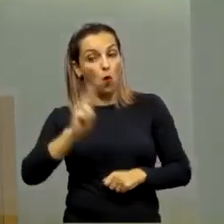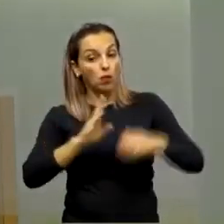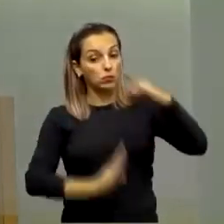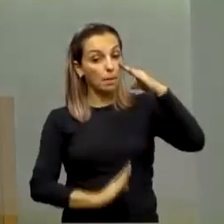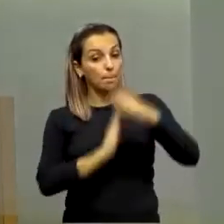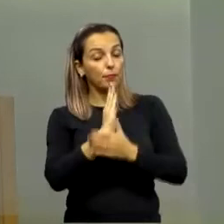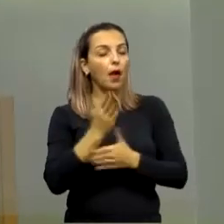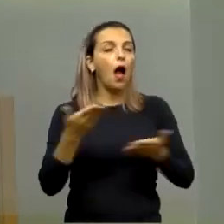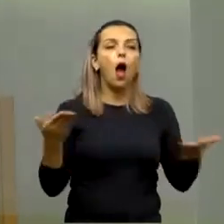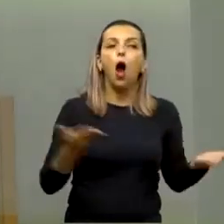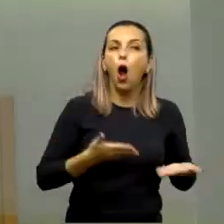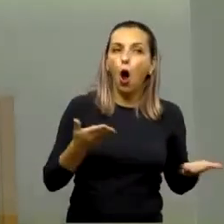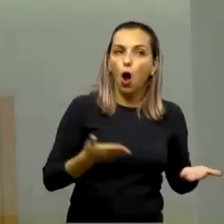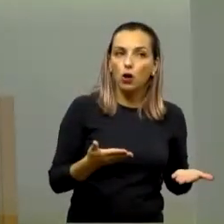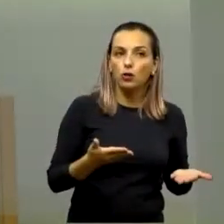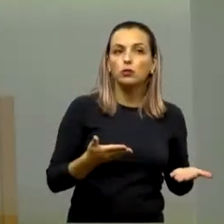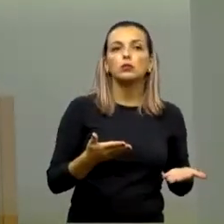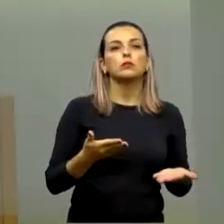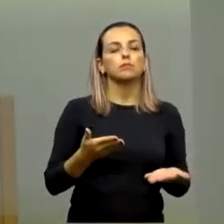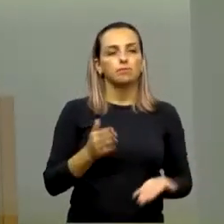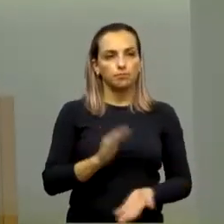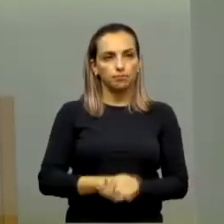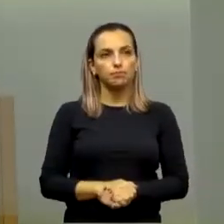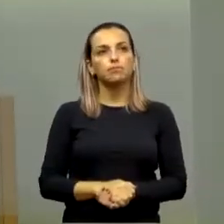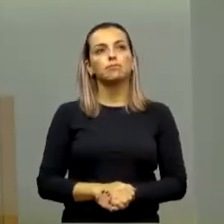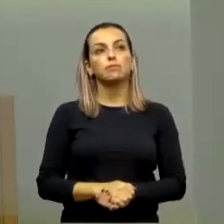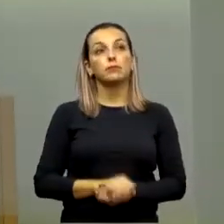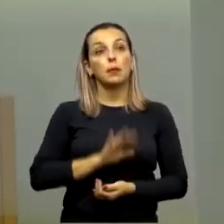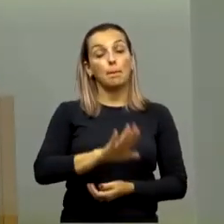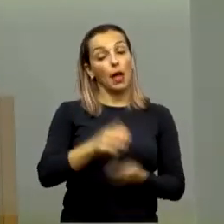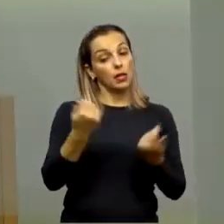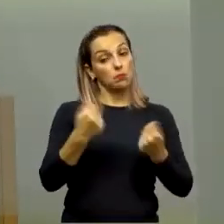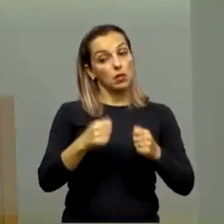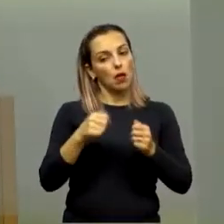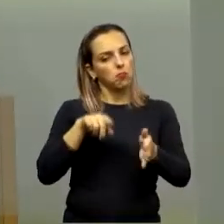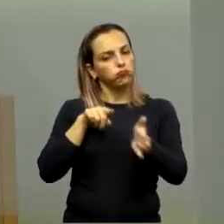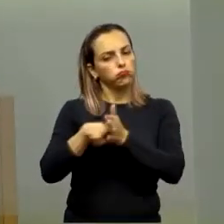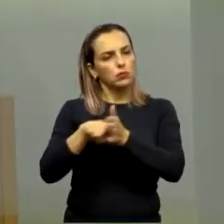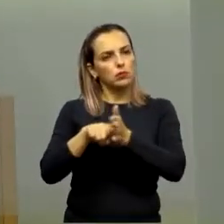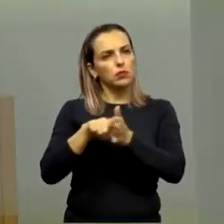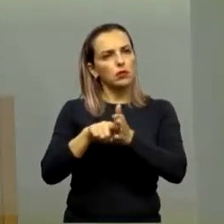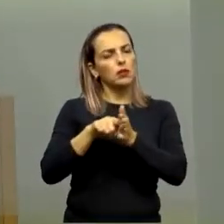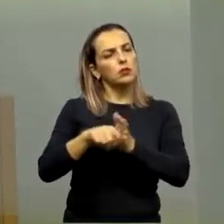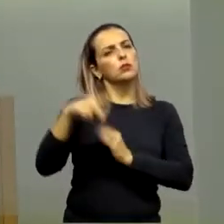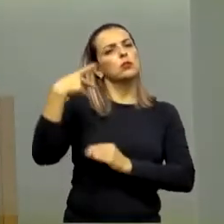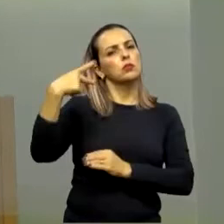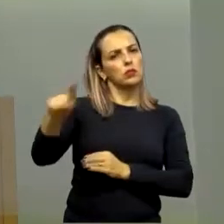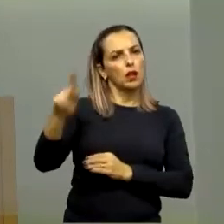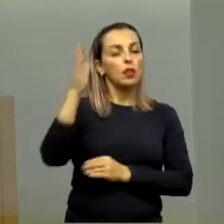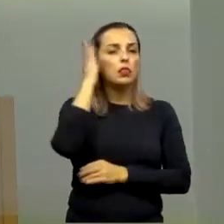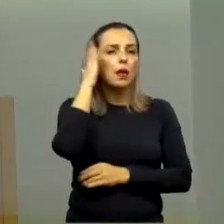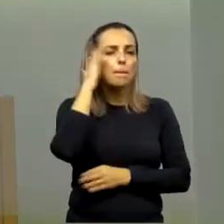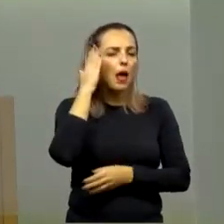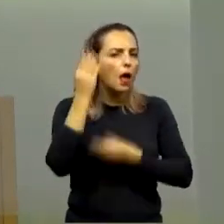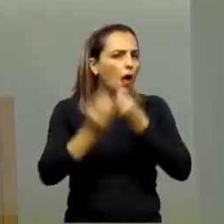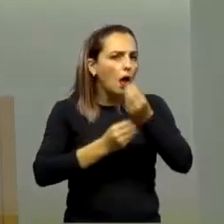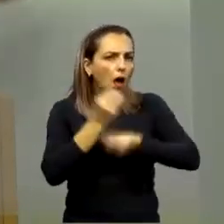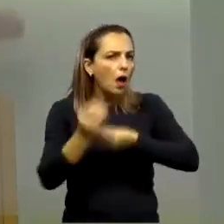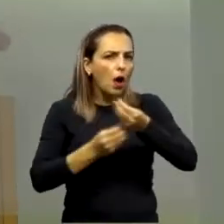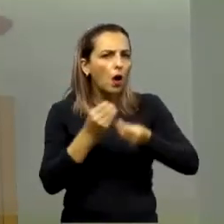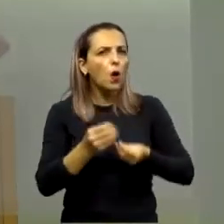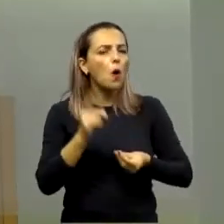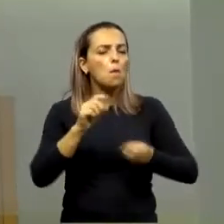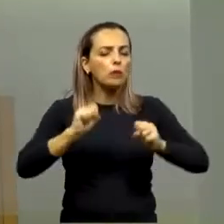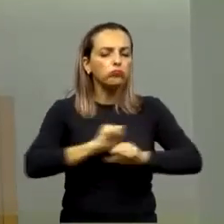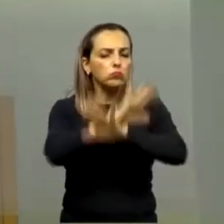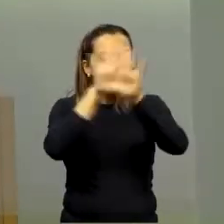tem que ir mas precisamos de uma auditoria na Santa Casa precisa não saber só para saber eu